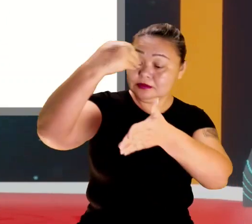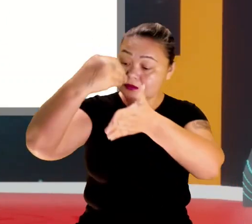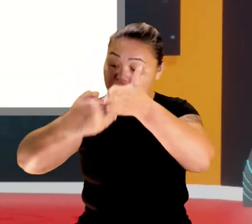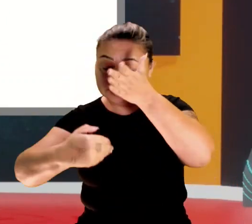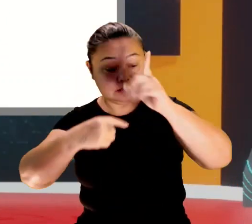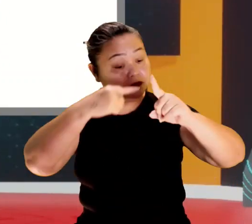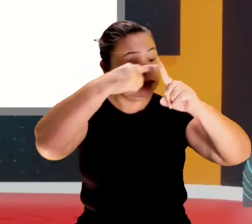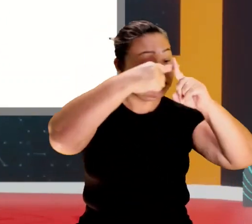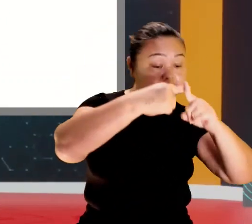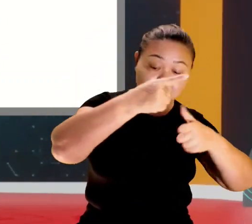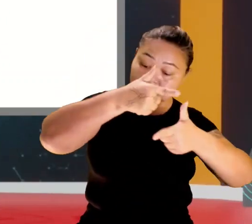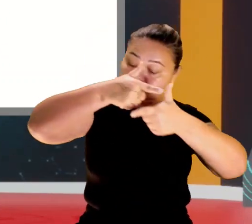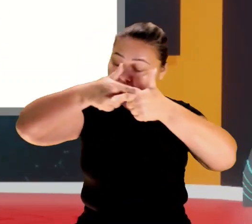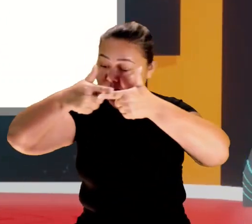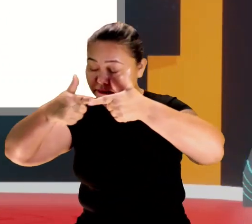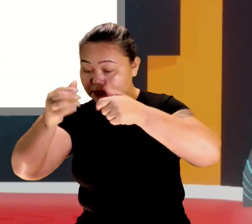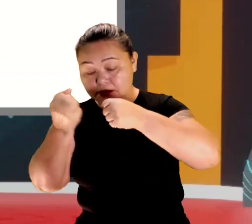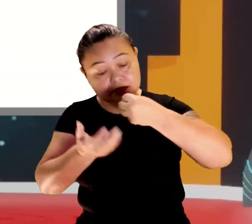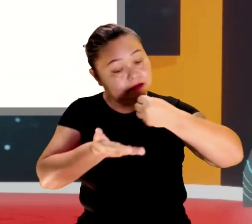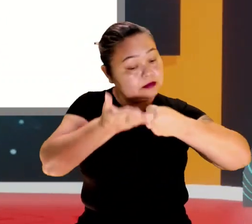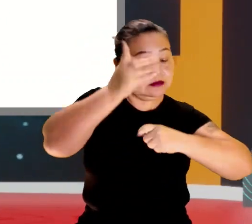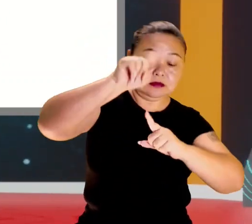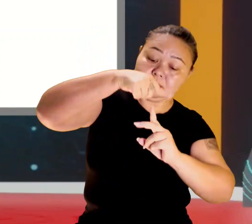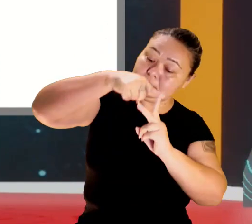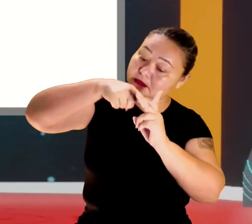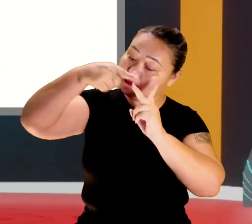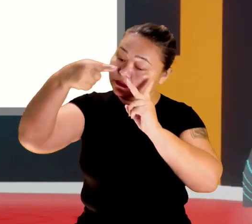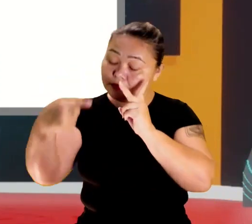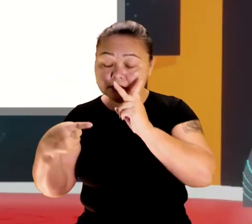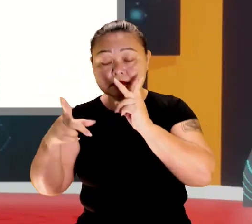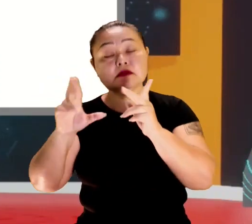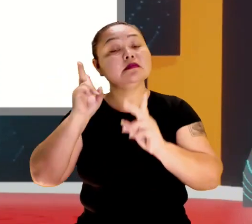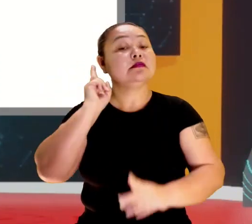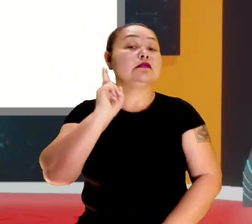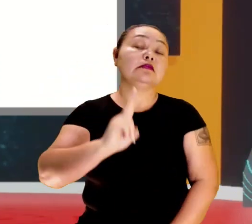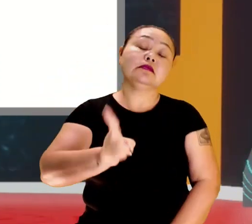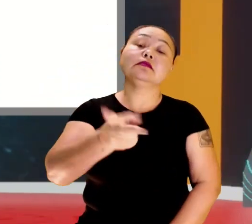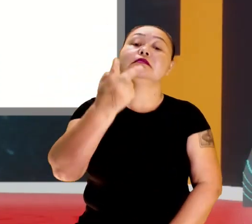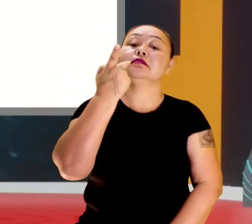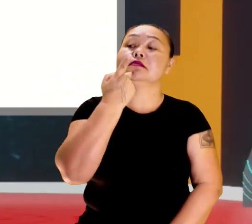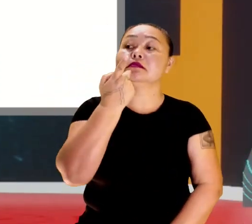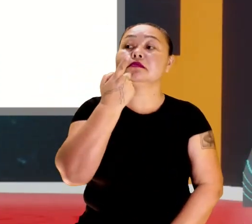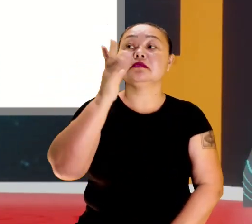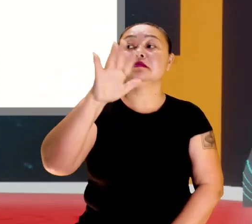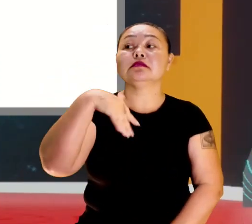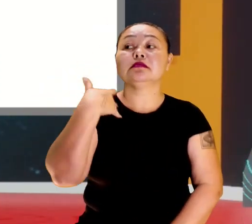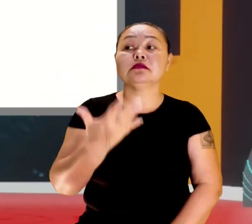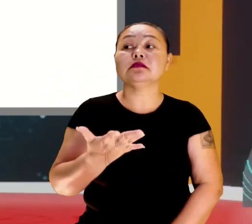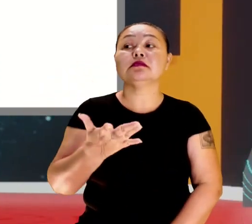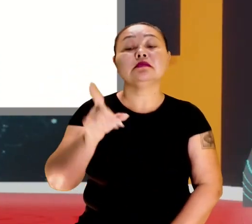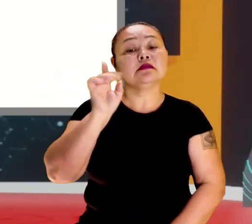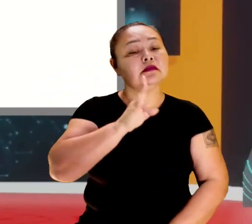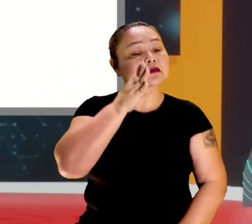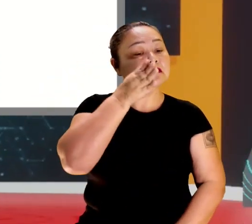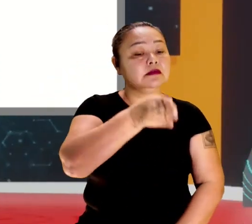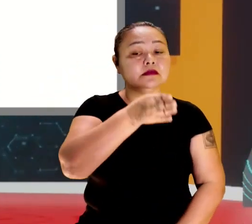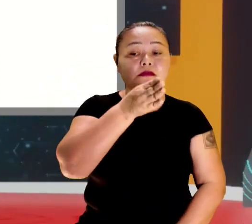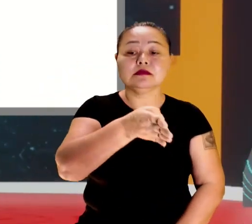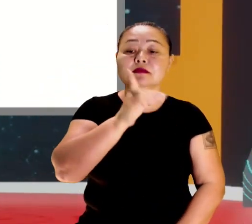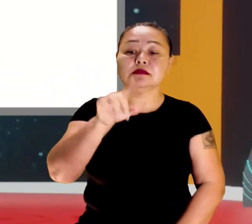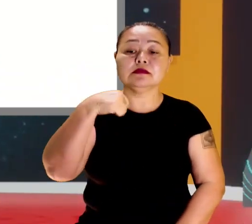é a divisão, da potência é a raiz. Nós sempre ressaltávamos e era enfático para